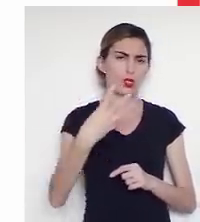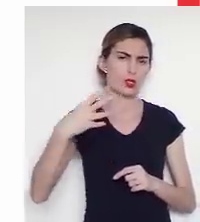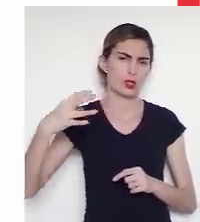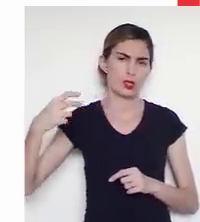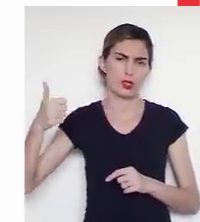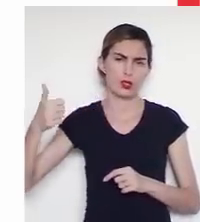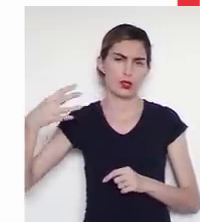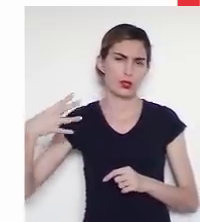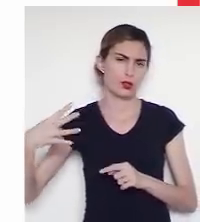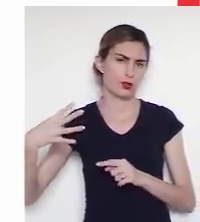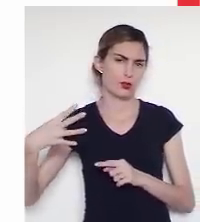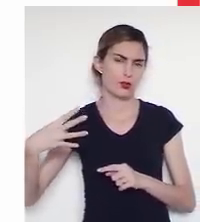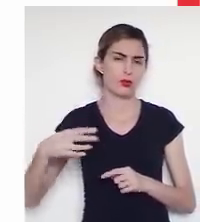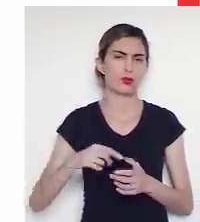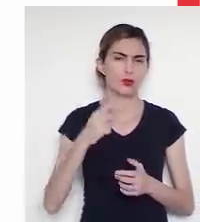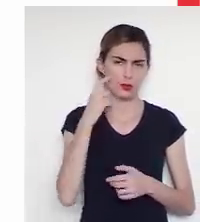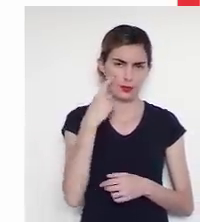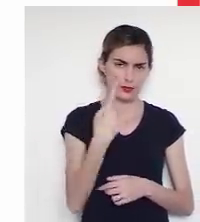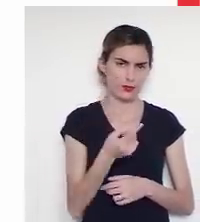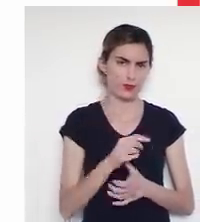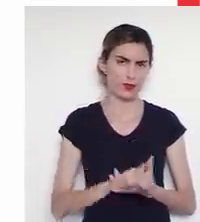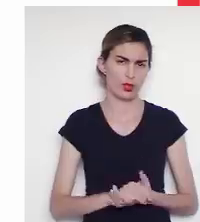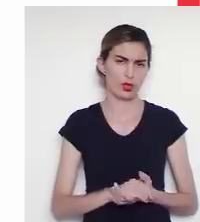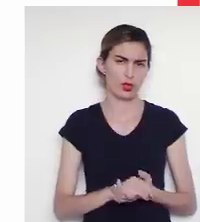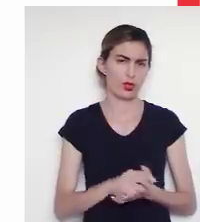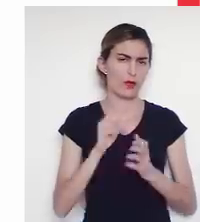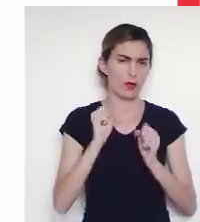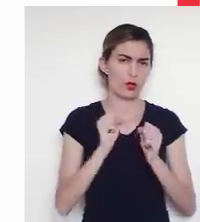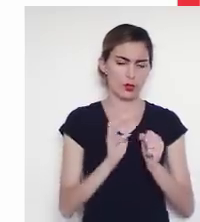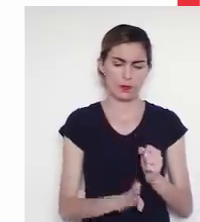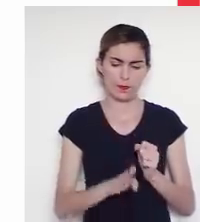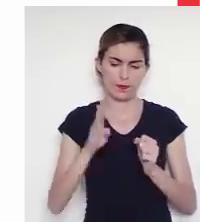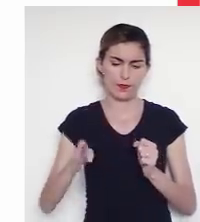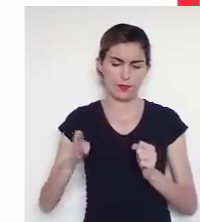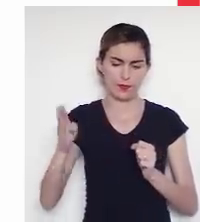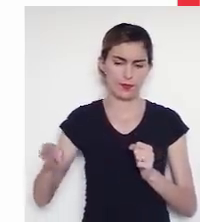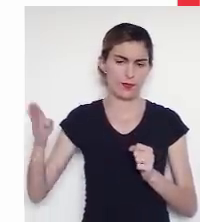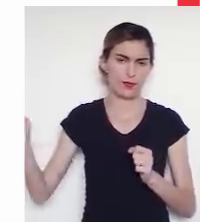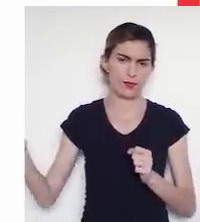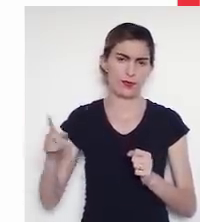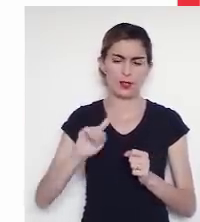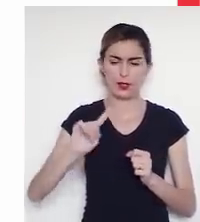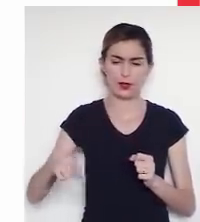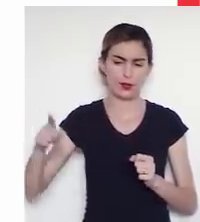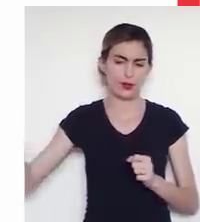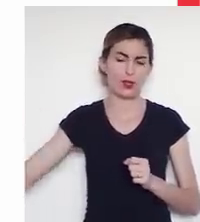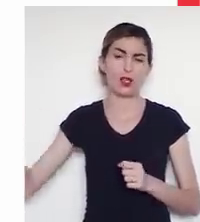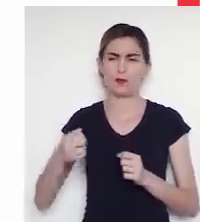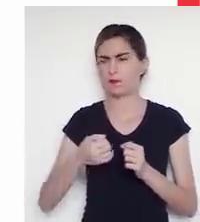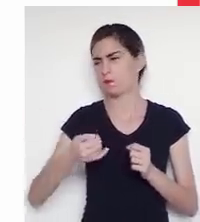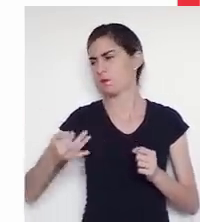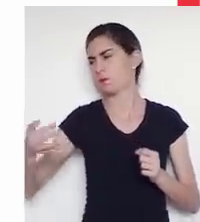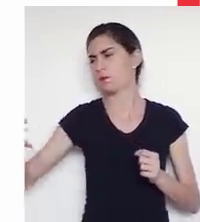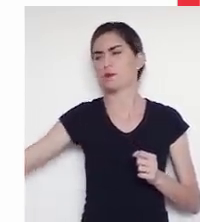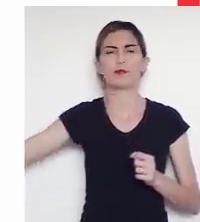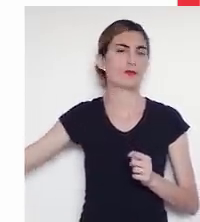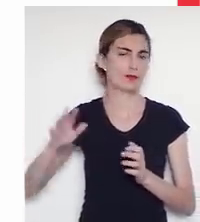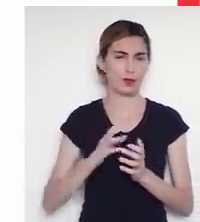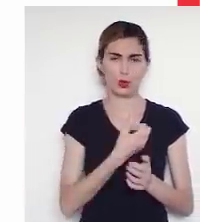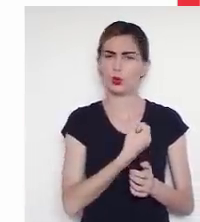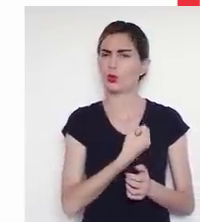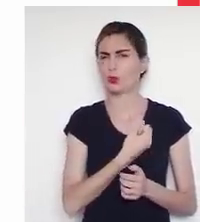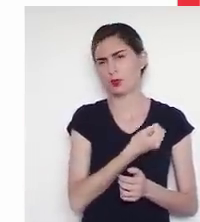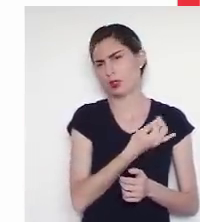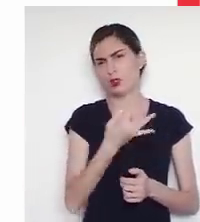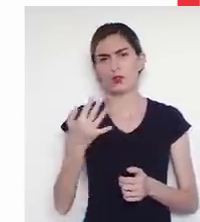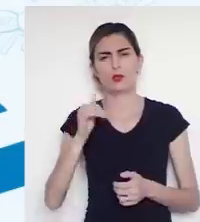1,414. E aí vai. Veja que você pode ir aproximando de forma infinita esse